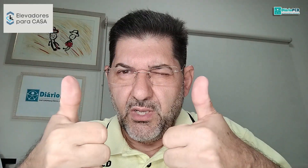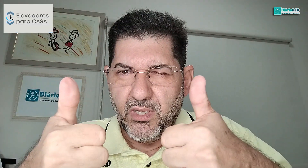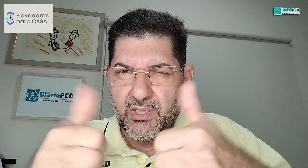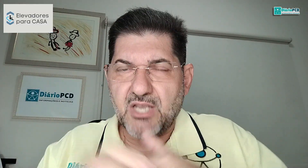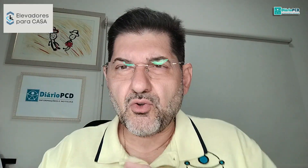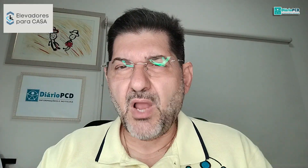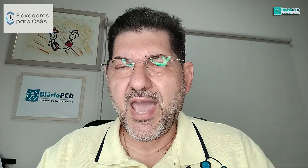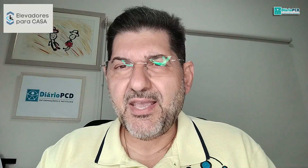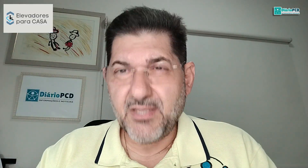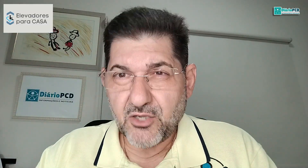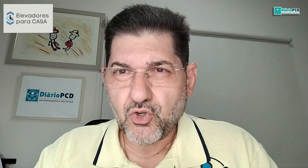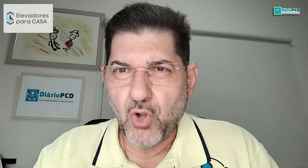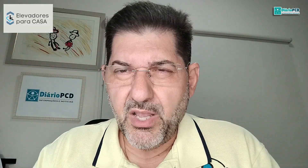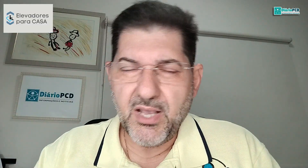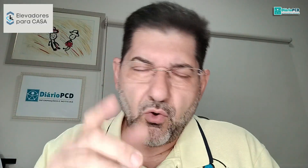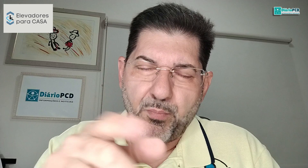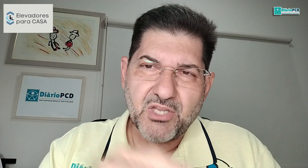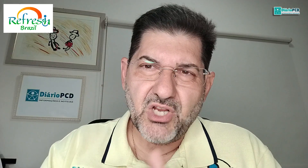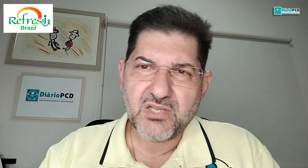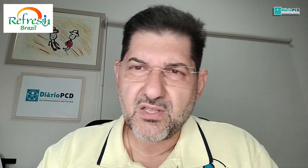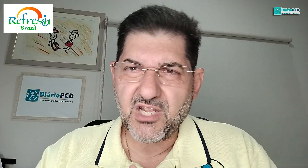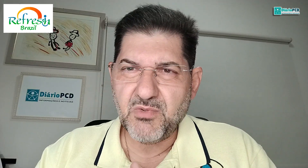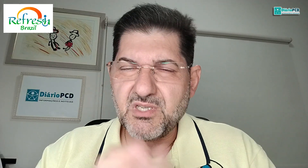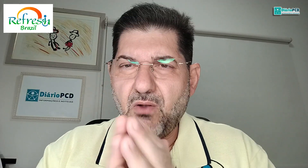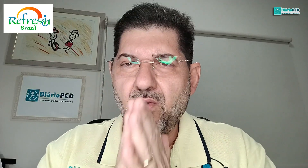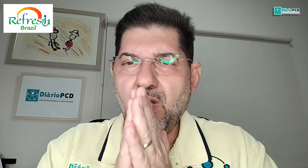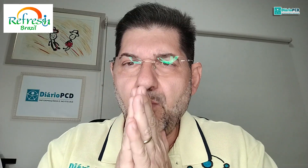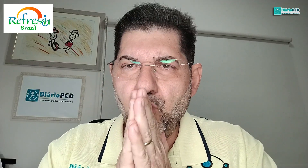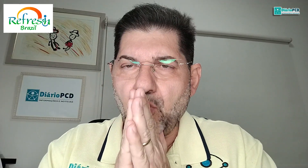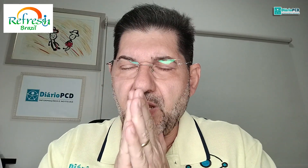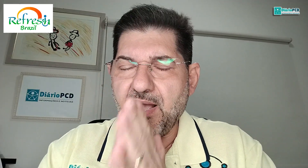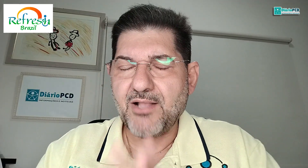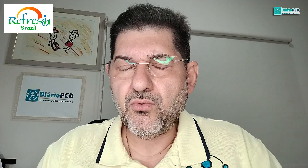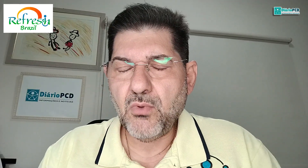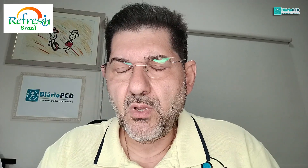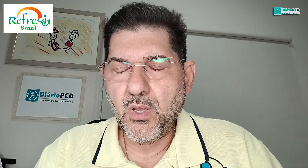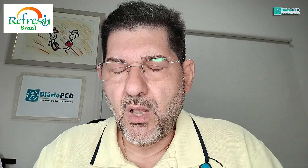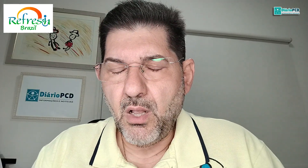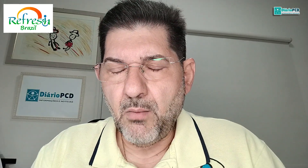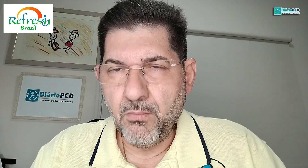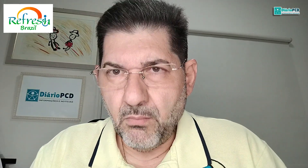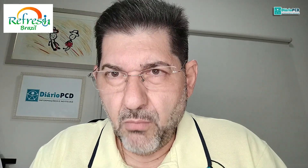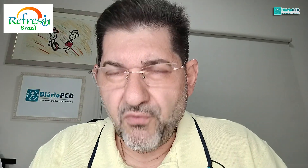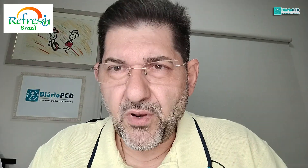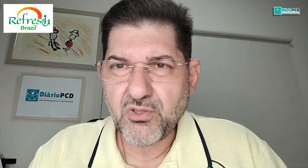Fui. Deixa o like, deixa o joinha, compartilha essa transmissão. Muito obrigado.